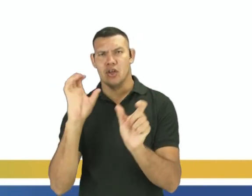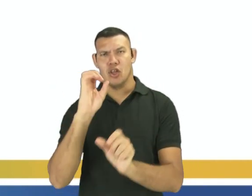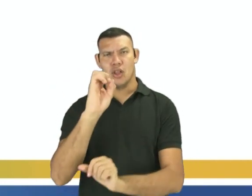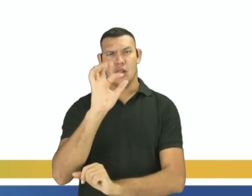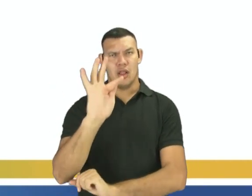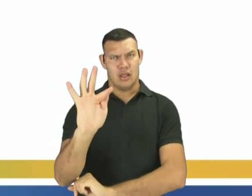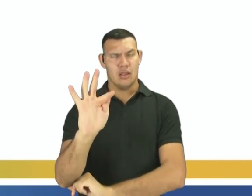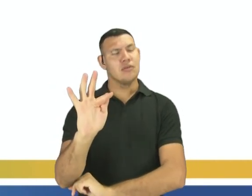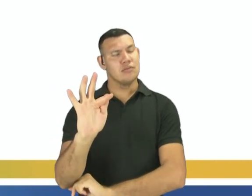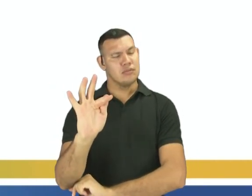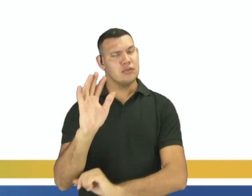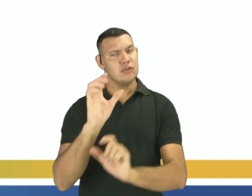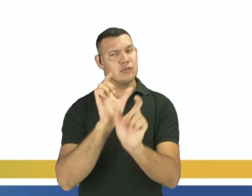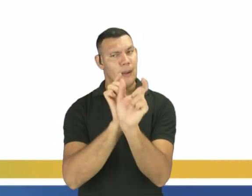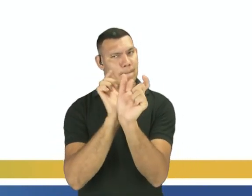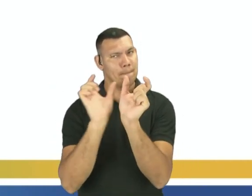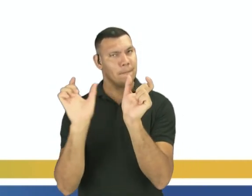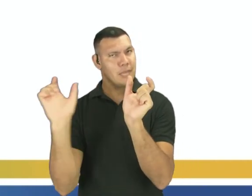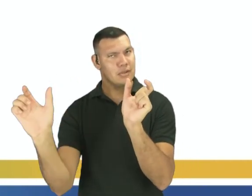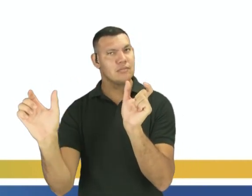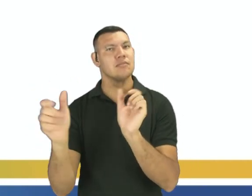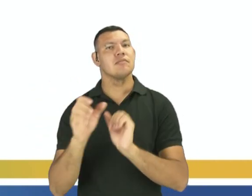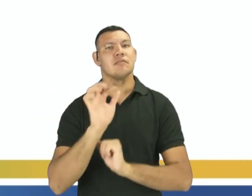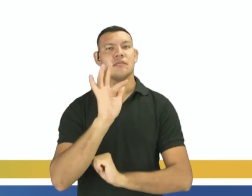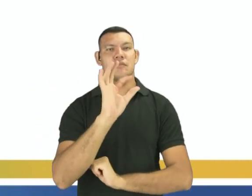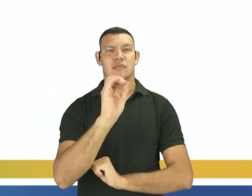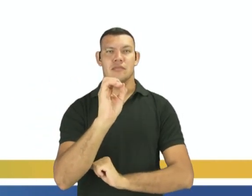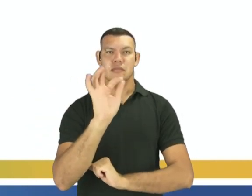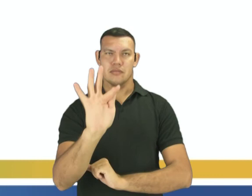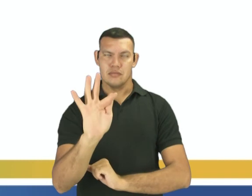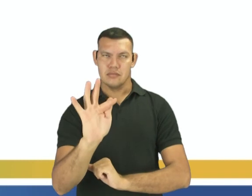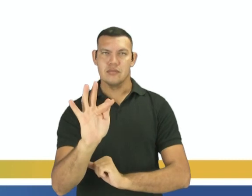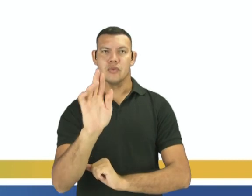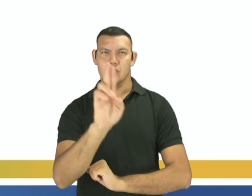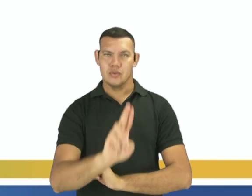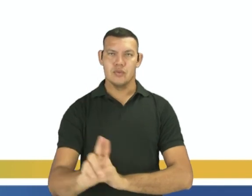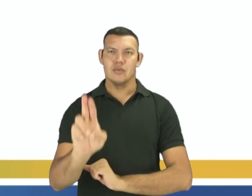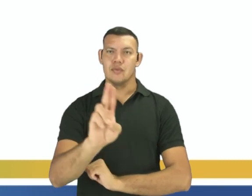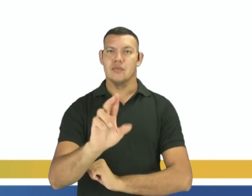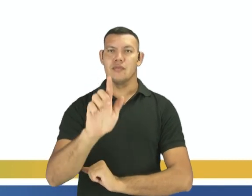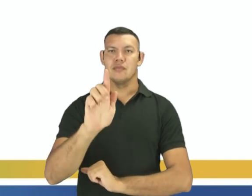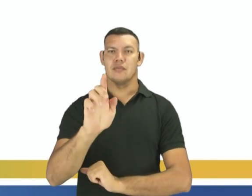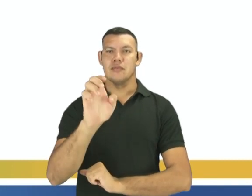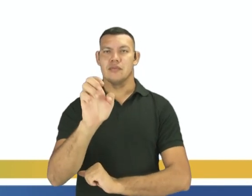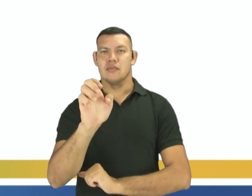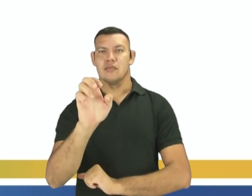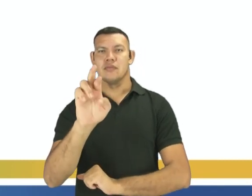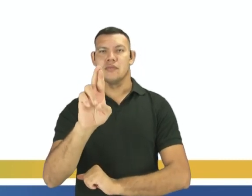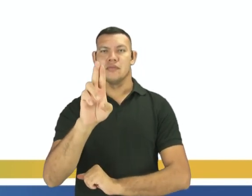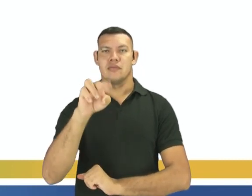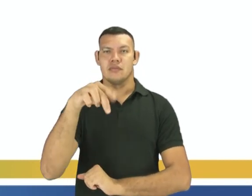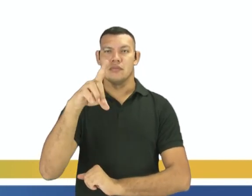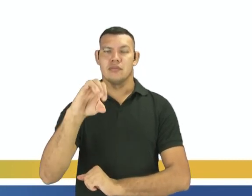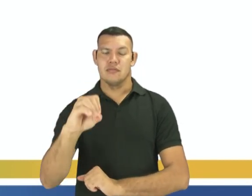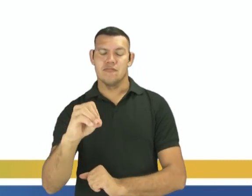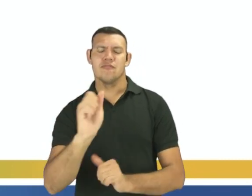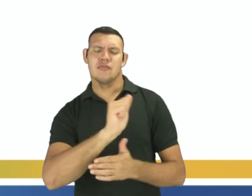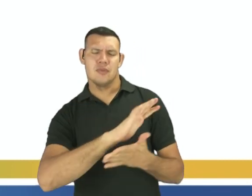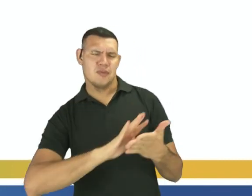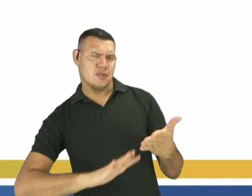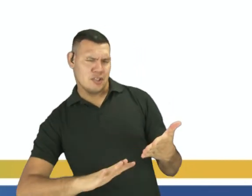uma preposição. Então, preposição usa-se gerúndio. Ok? Então, esse exercício aí